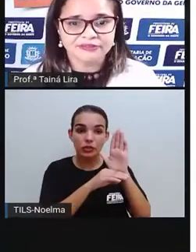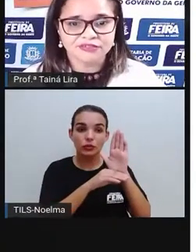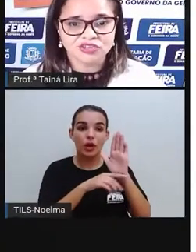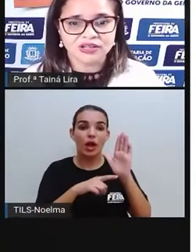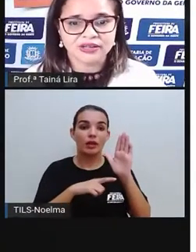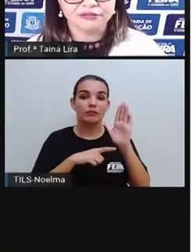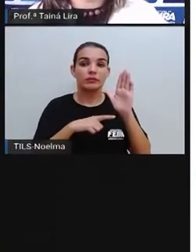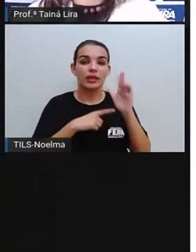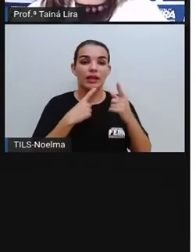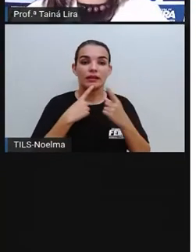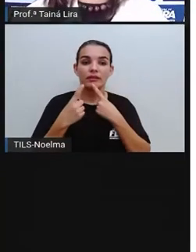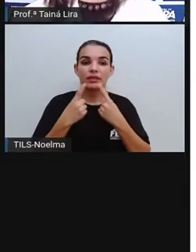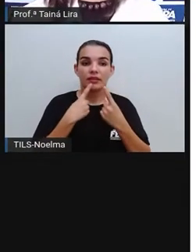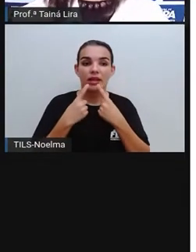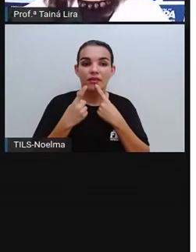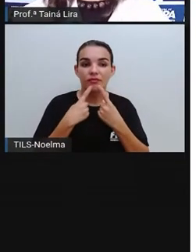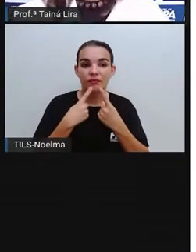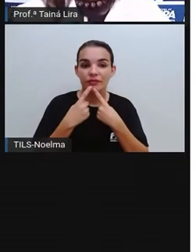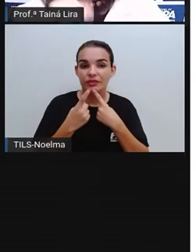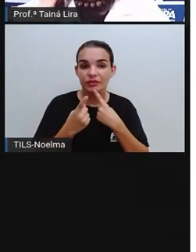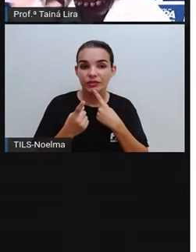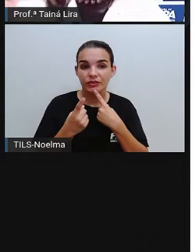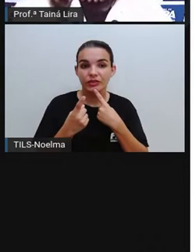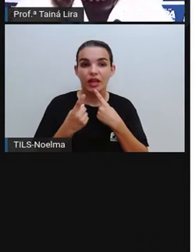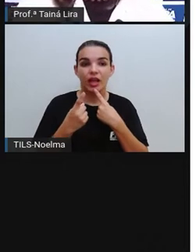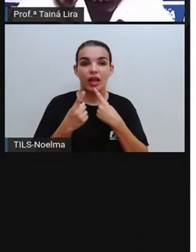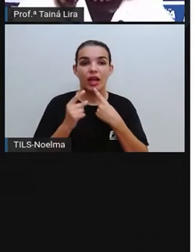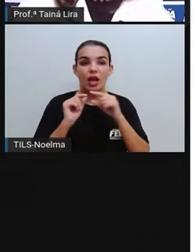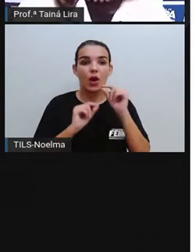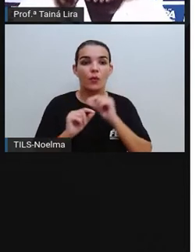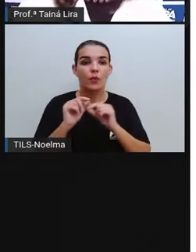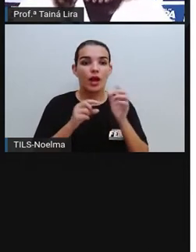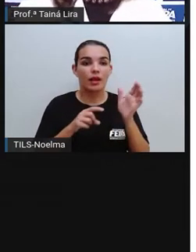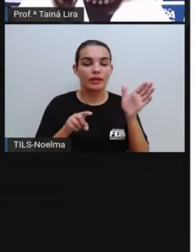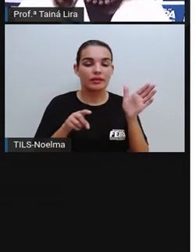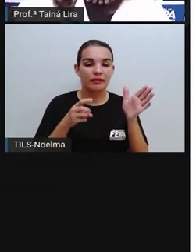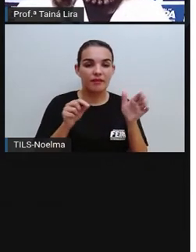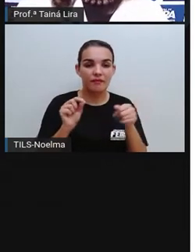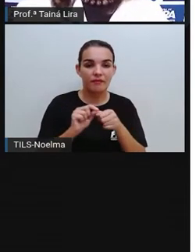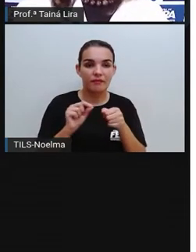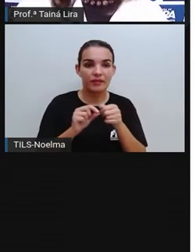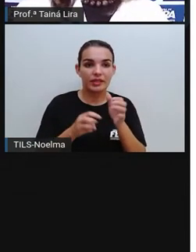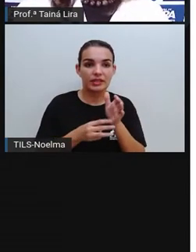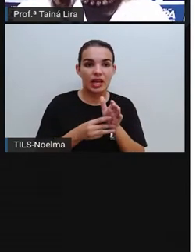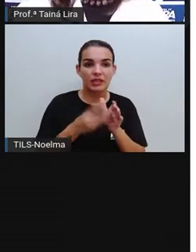a entrevista, né? A Folhinha fez aí 3 perguntas